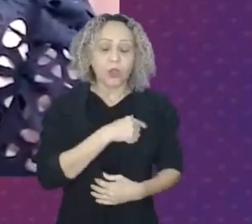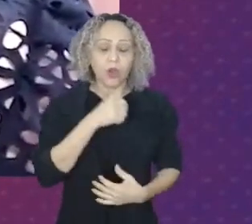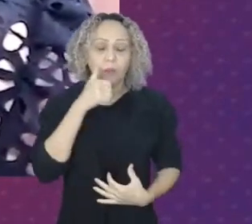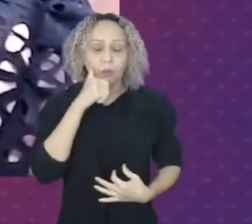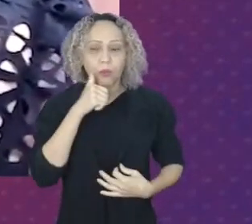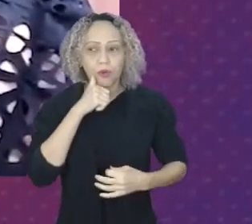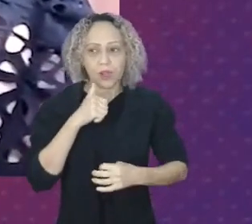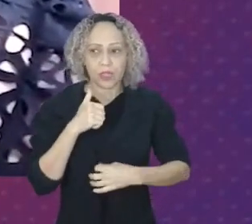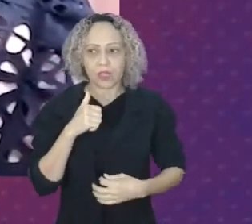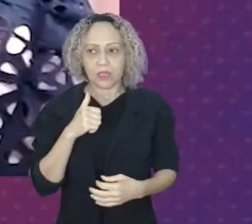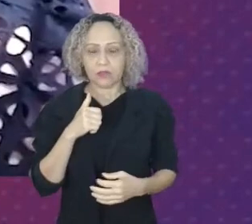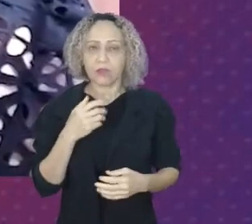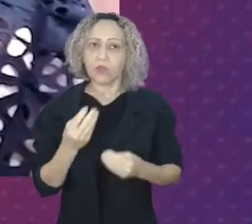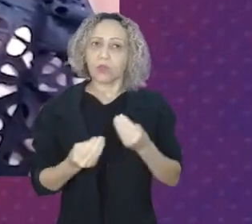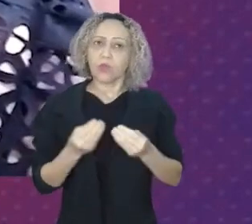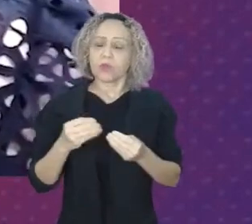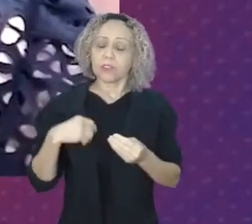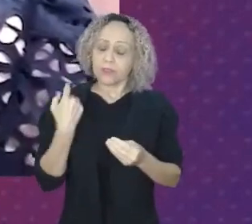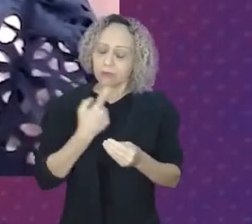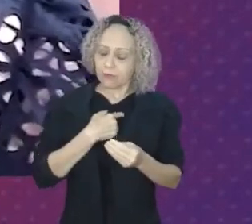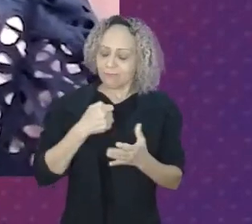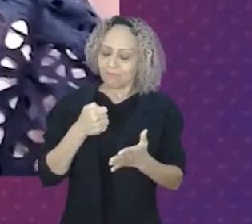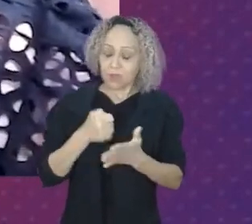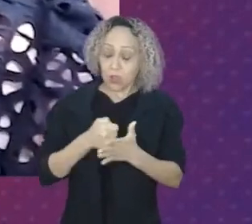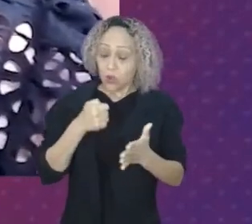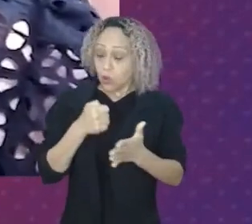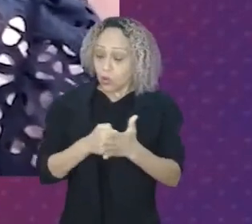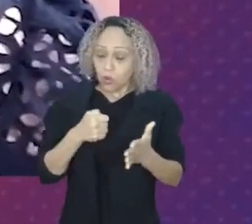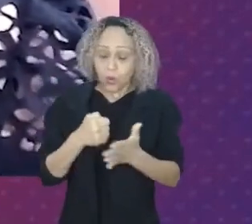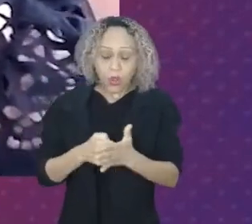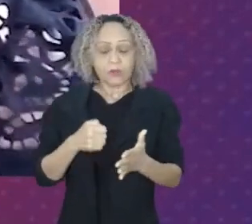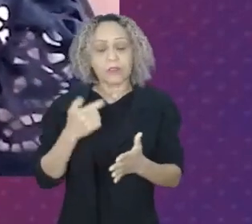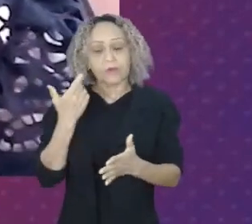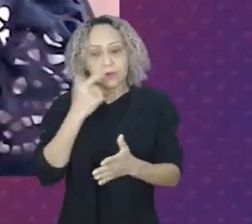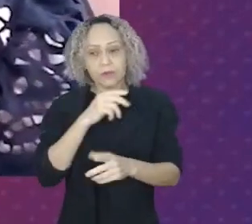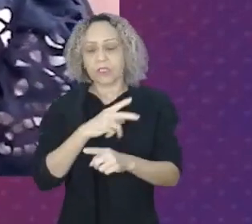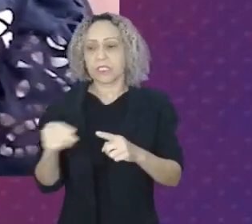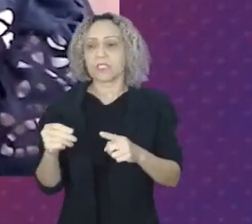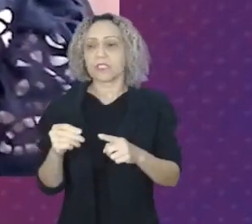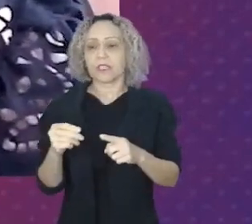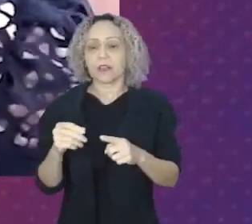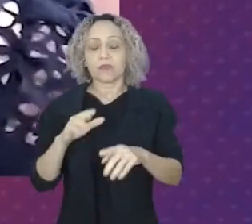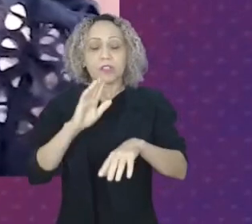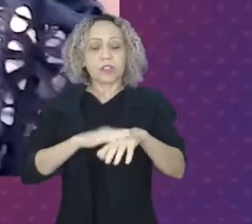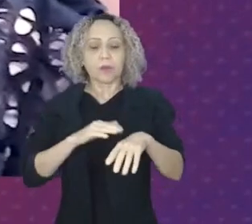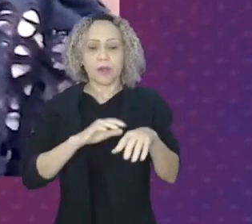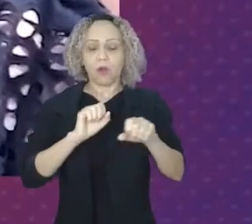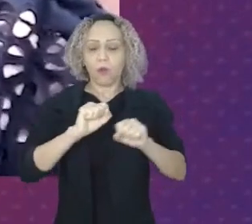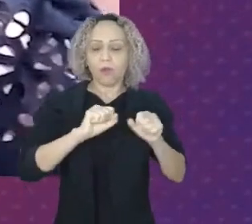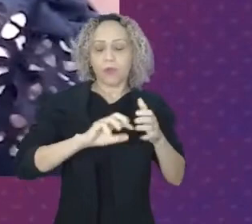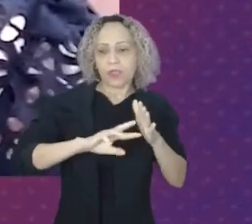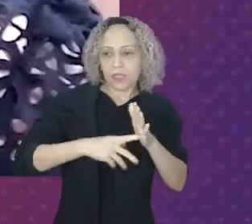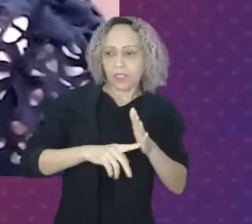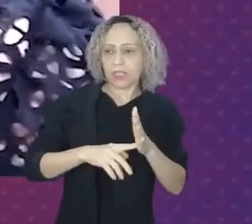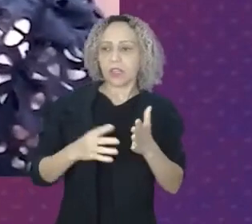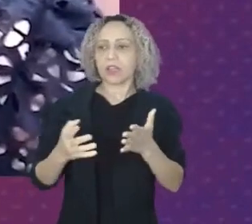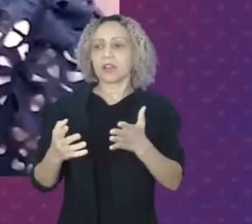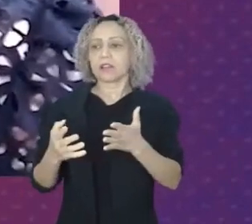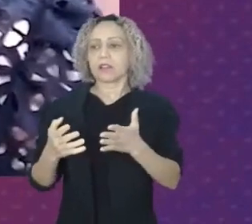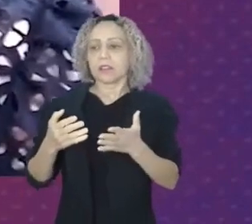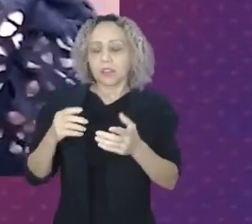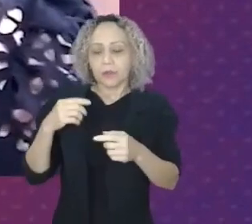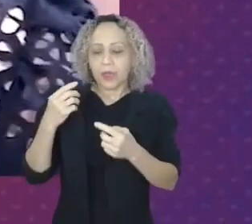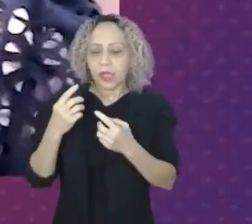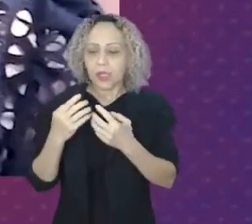para conseguirmos dar conta dessa tarefa. É chamarmos mesmo o movimento sindical, é fazer essa discussão também